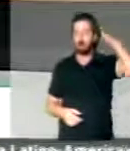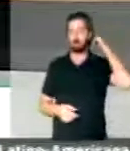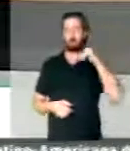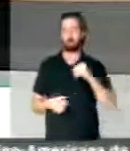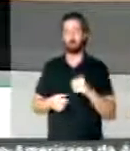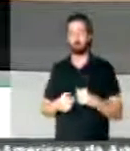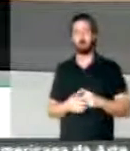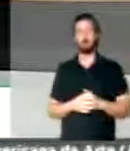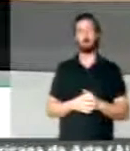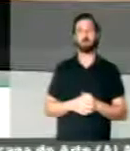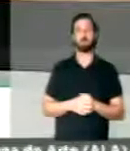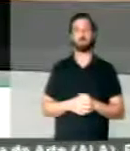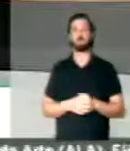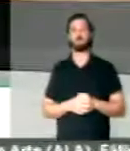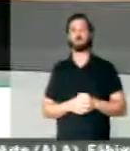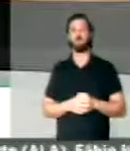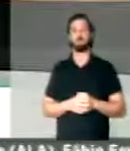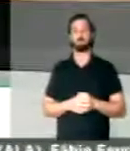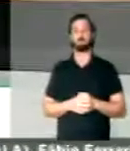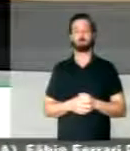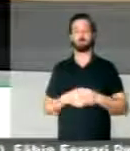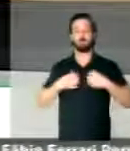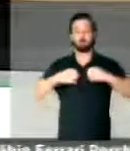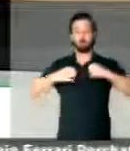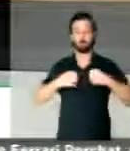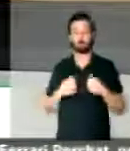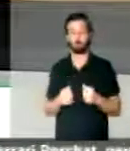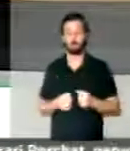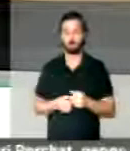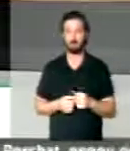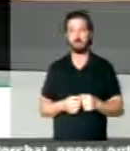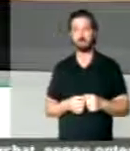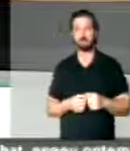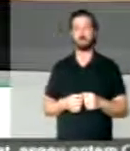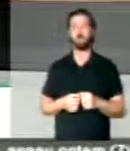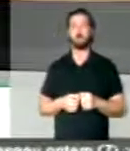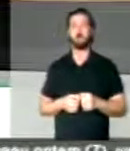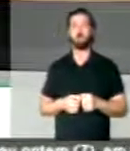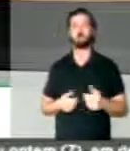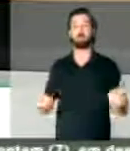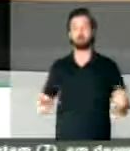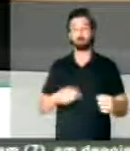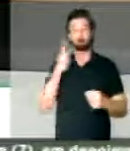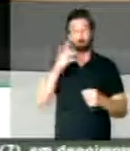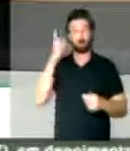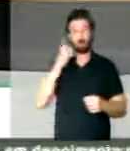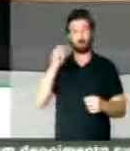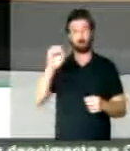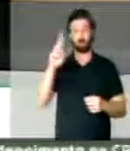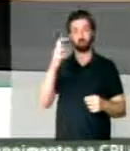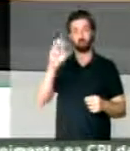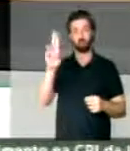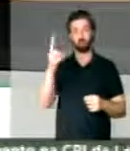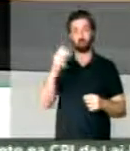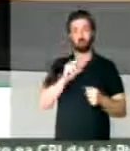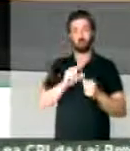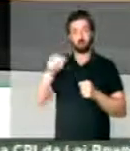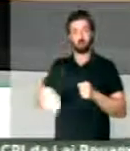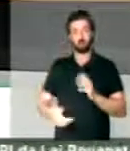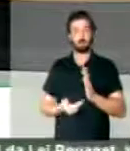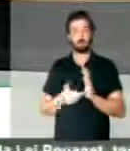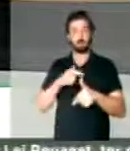primeiro deixar o registro da grandeza que o deputado Heitor Chu exerce o mandato aqui nessa